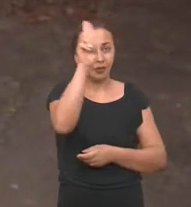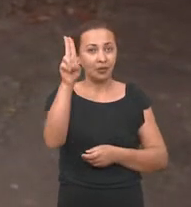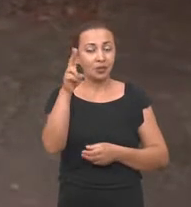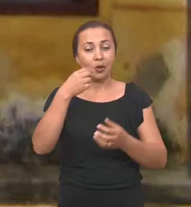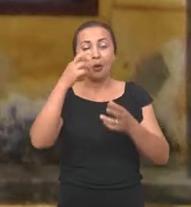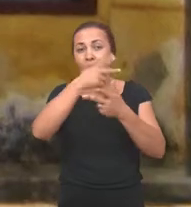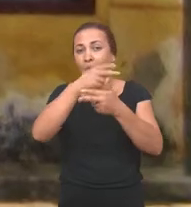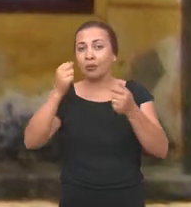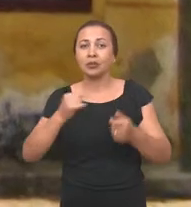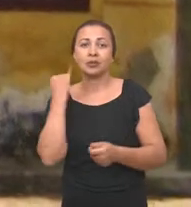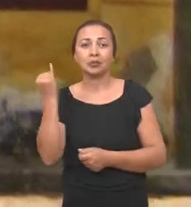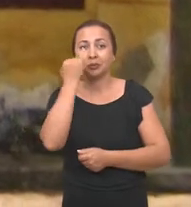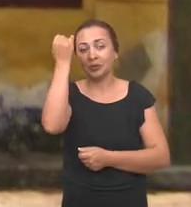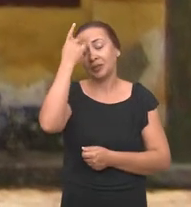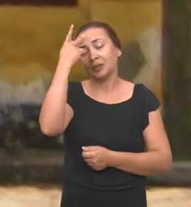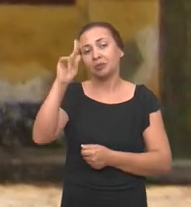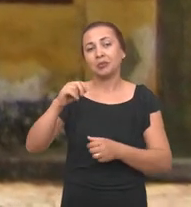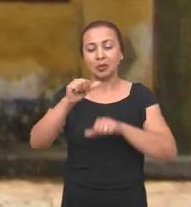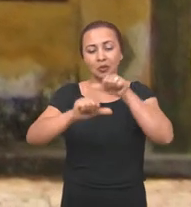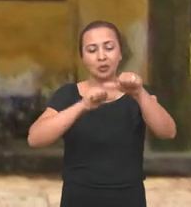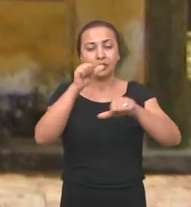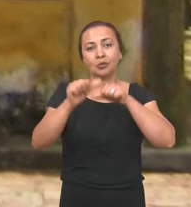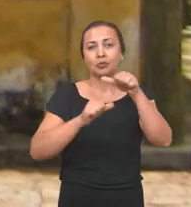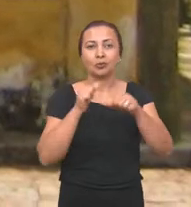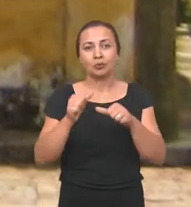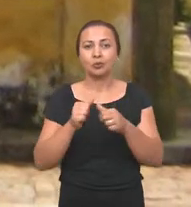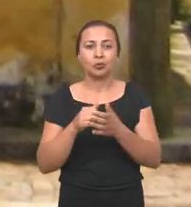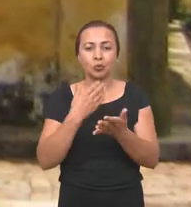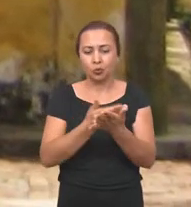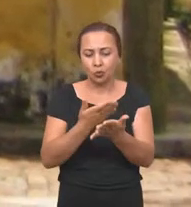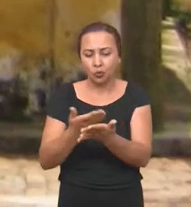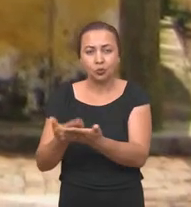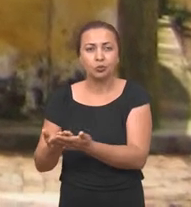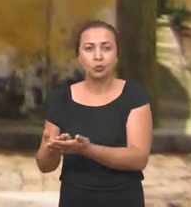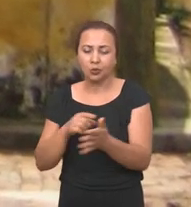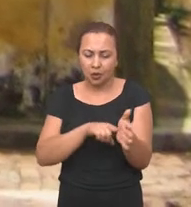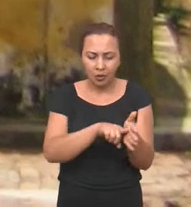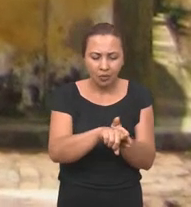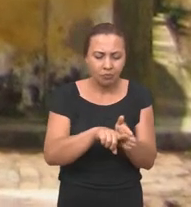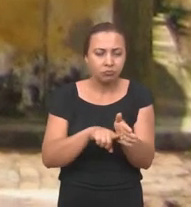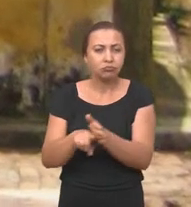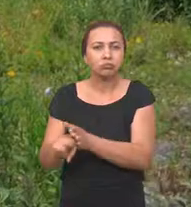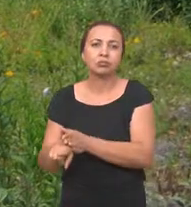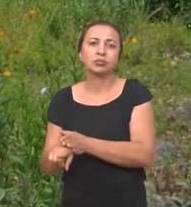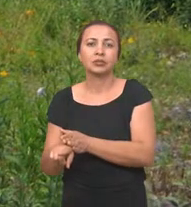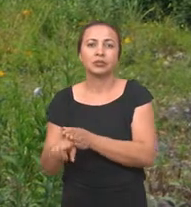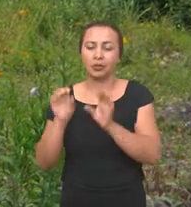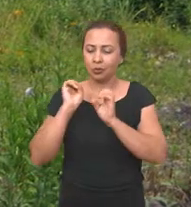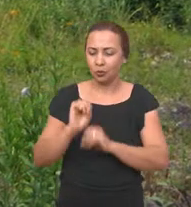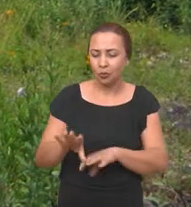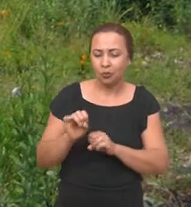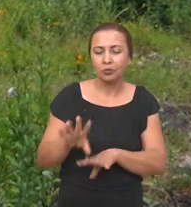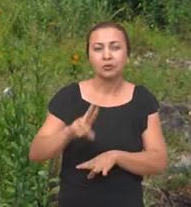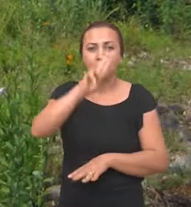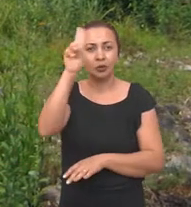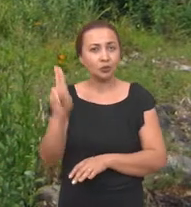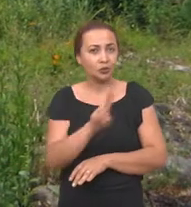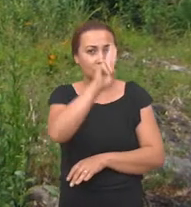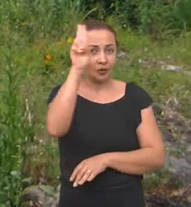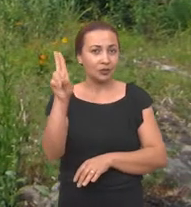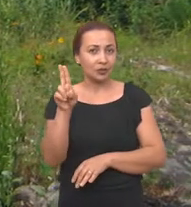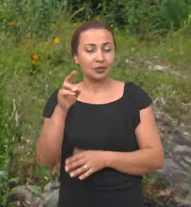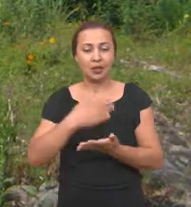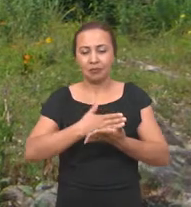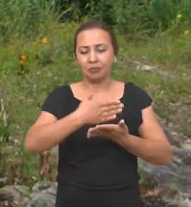universidade questões que são fundamentais para o desenvolvimento, né, dos estudos, das análises, das pesquisas, do